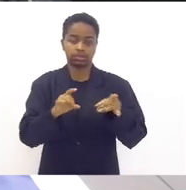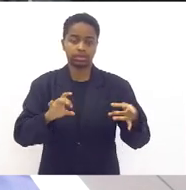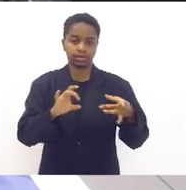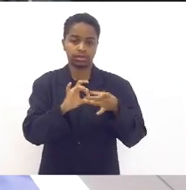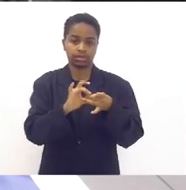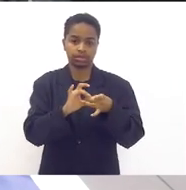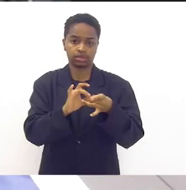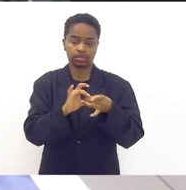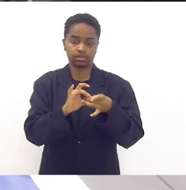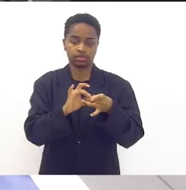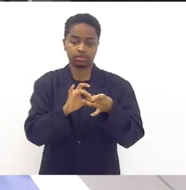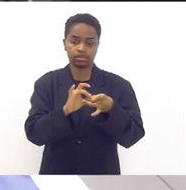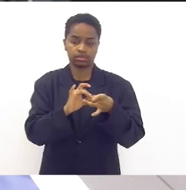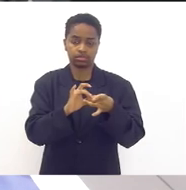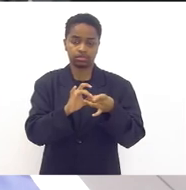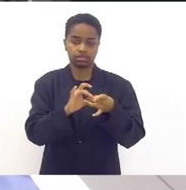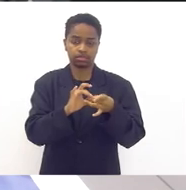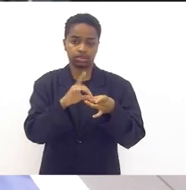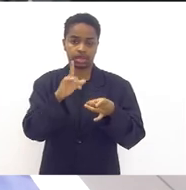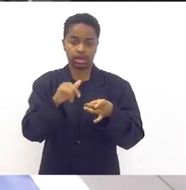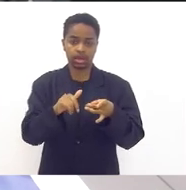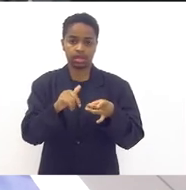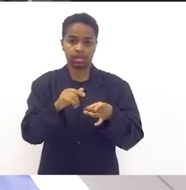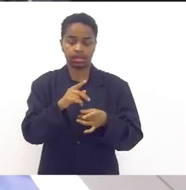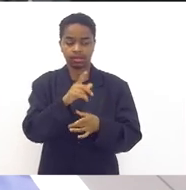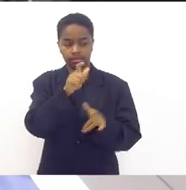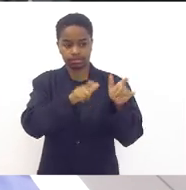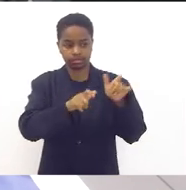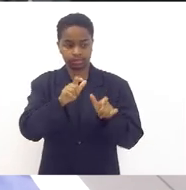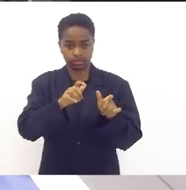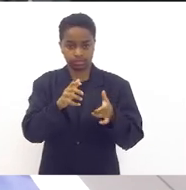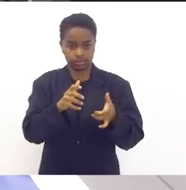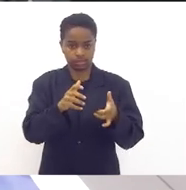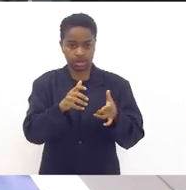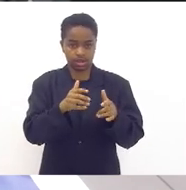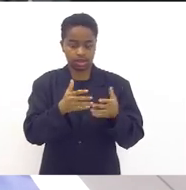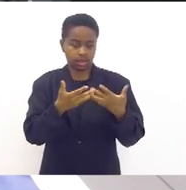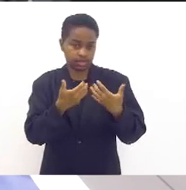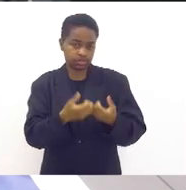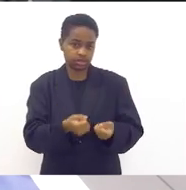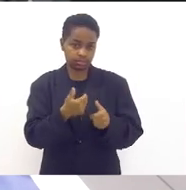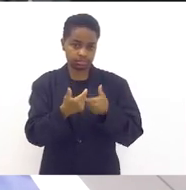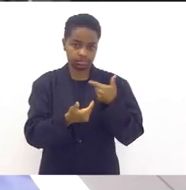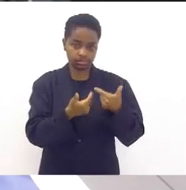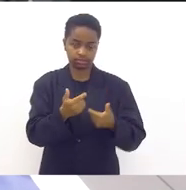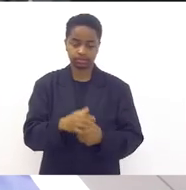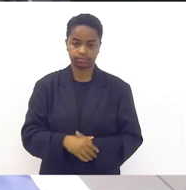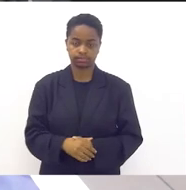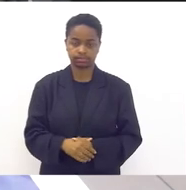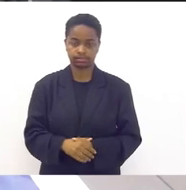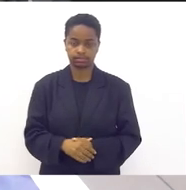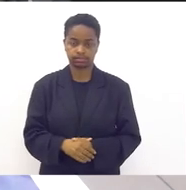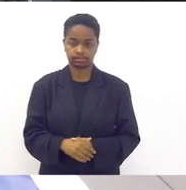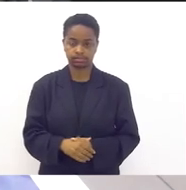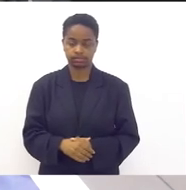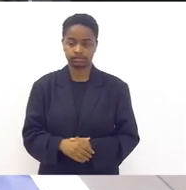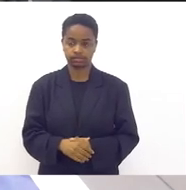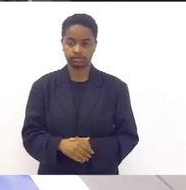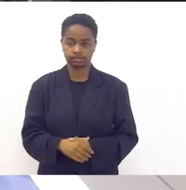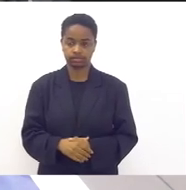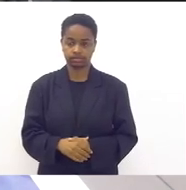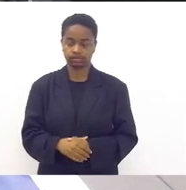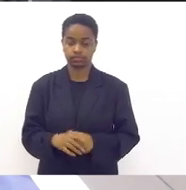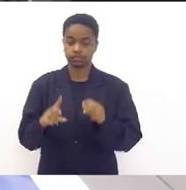entes, que são os tomadores desses serviços. Em relação à pergunta do presidente